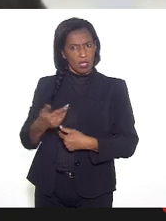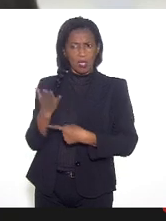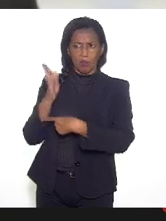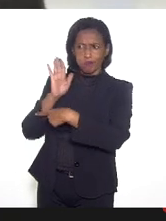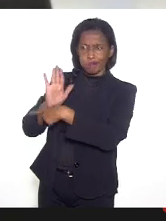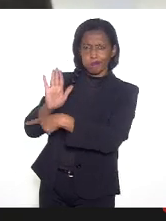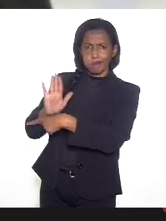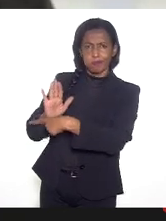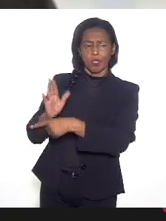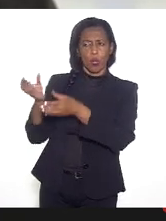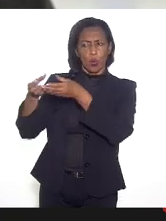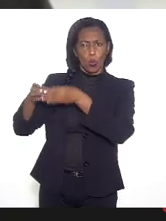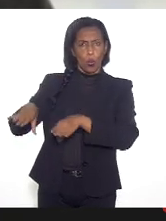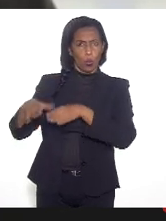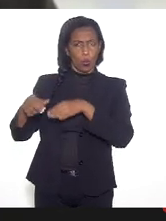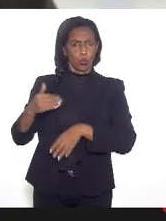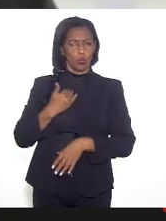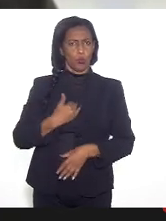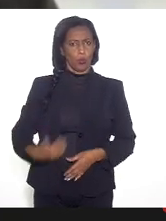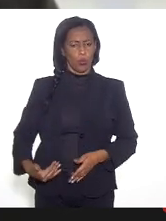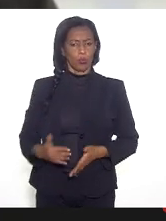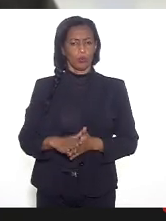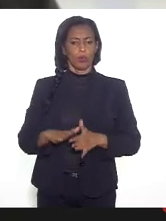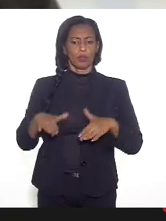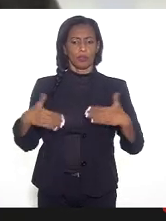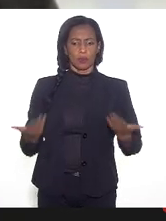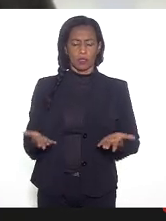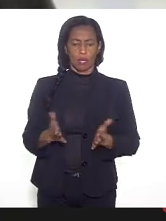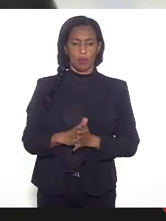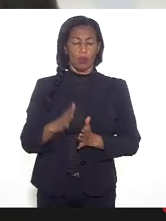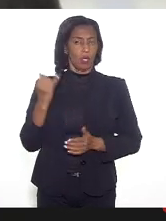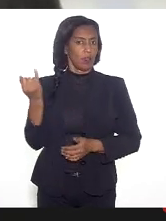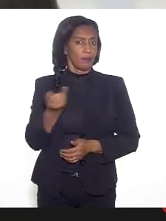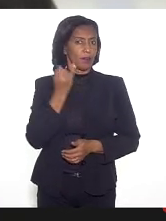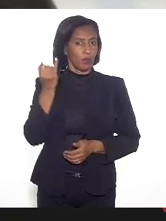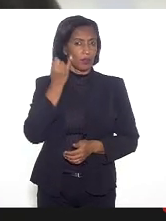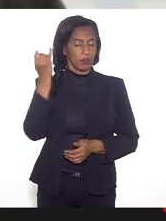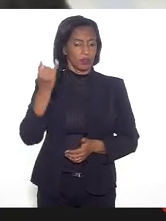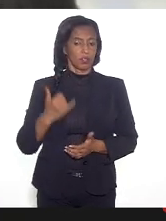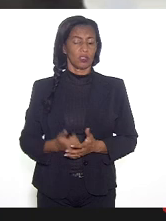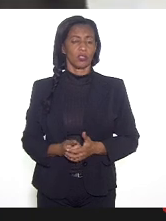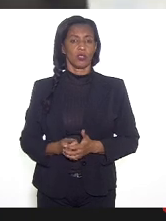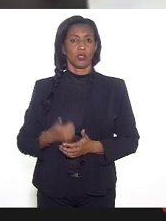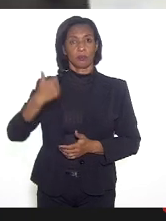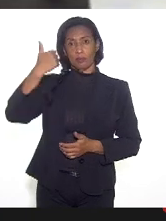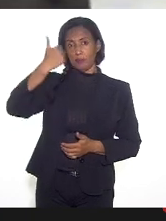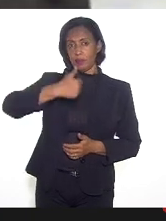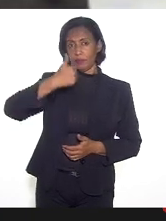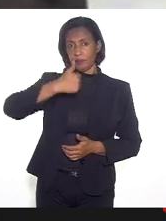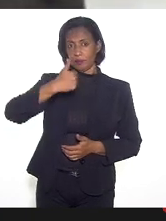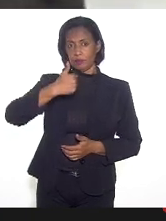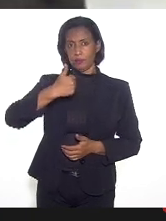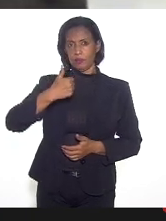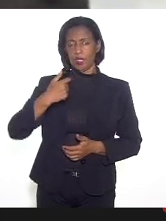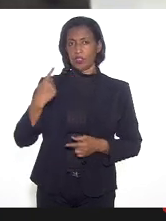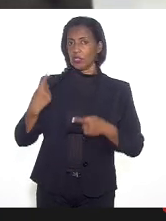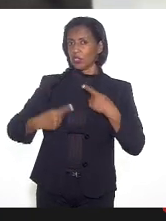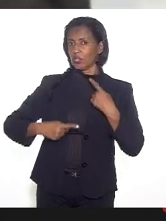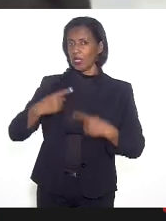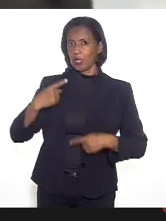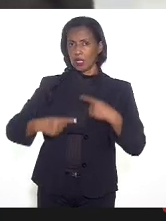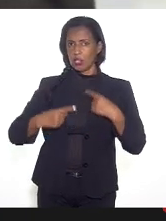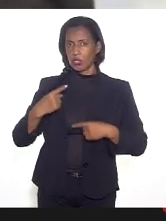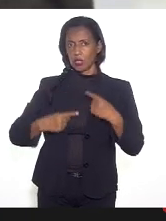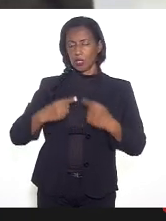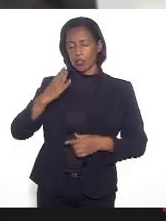concurso público, dos servidores públicos. Então, é importante que, em primeiro lugar, a gente está criticando o Corpo de